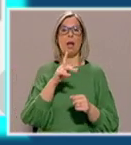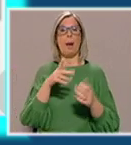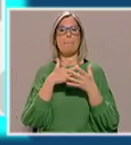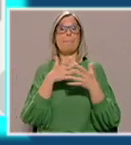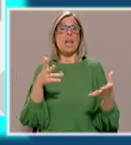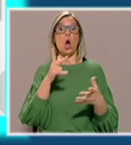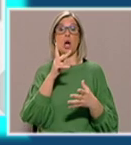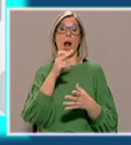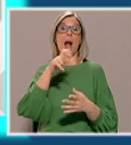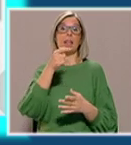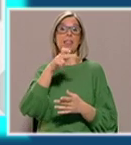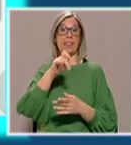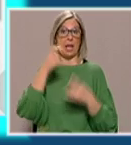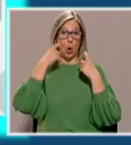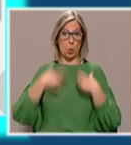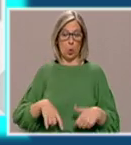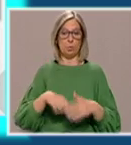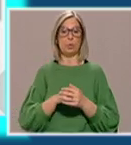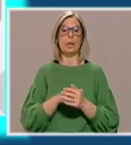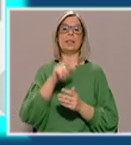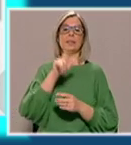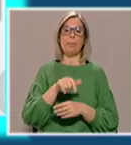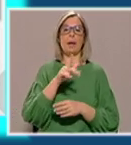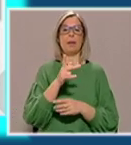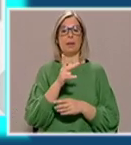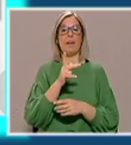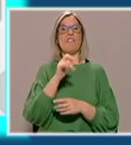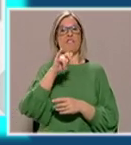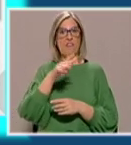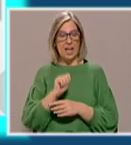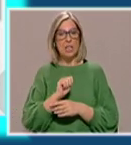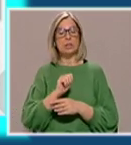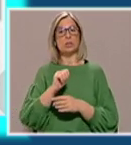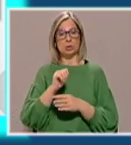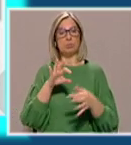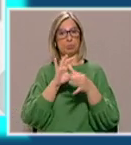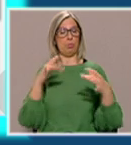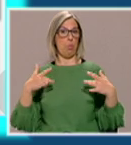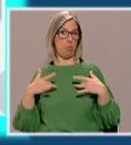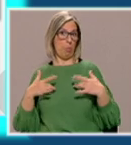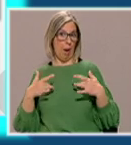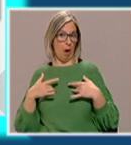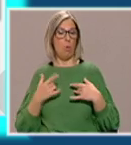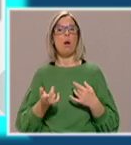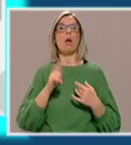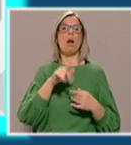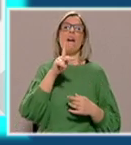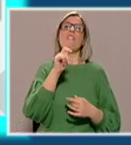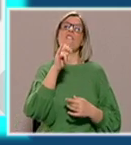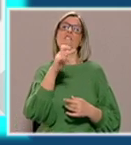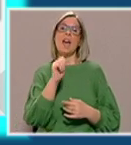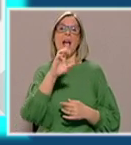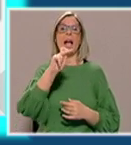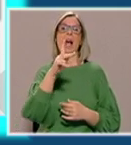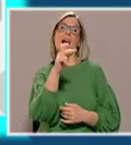sangue até aos pulmões, também vamos ver isso hoje. As veias cavas, superior e inferior, duas. E depois temos o